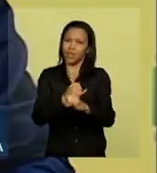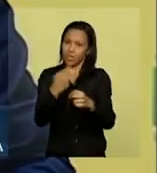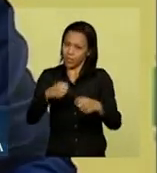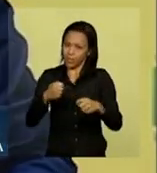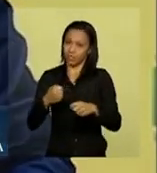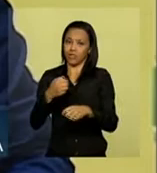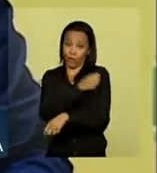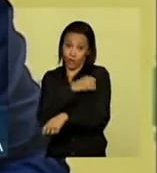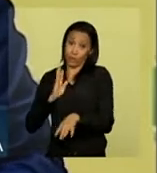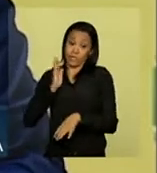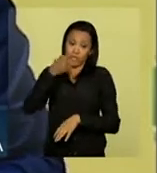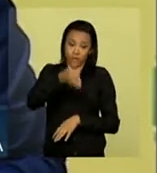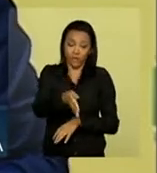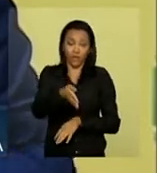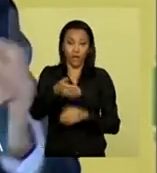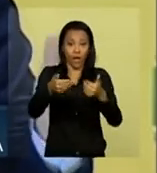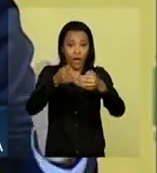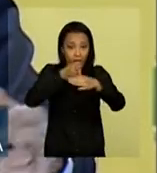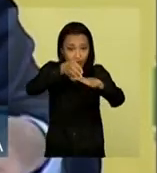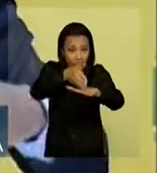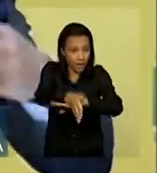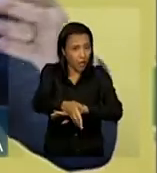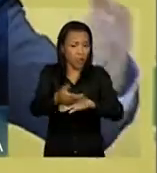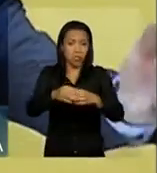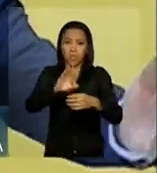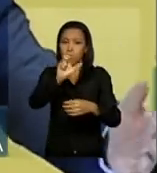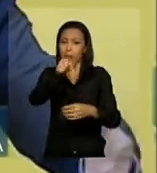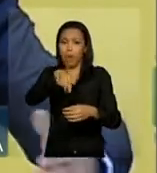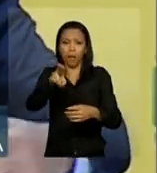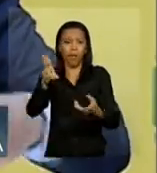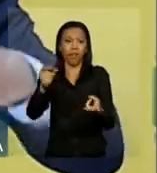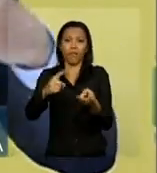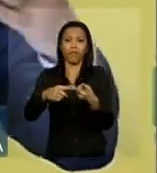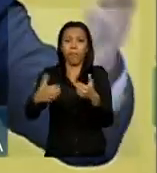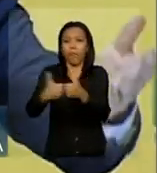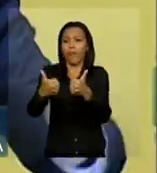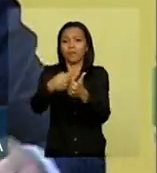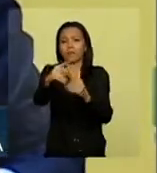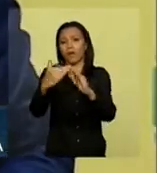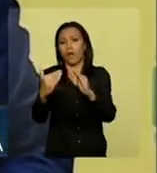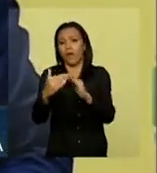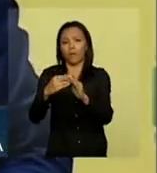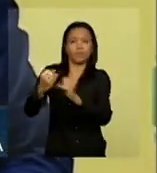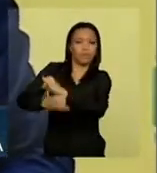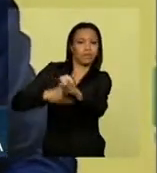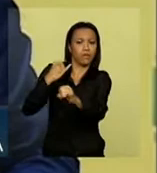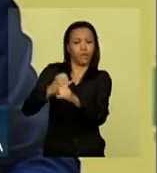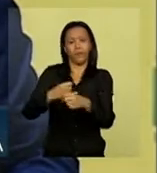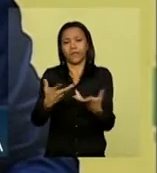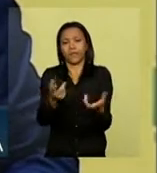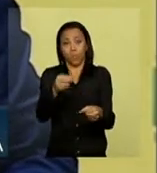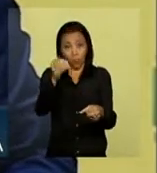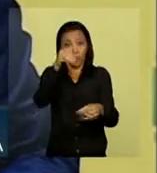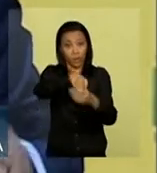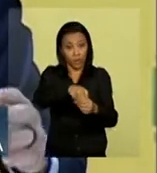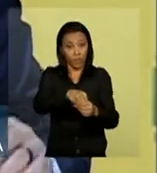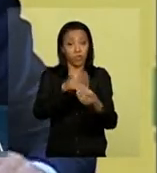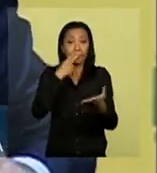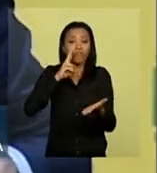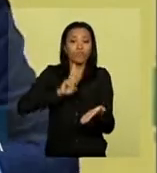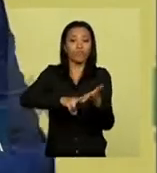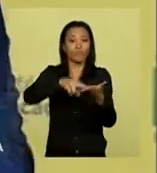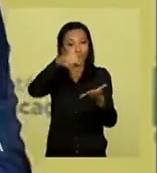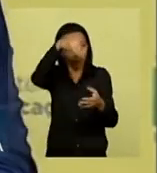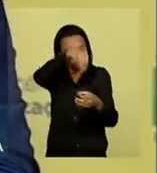lá no terminal da internet e acessar pode ser uma Lan House pode ser a sede dos correios pode ser alguma instituição onde ele